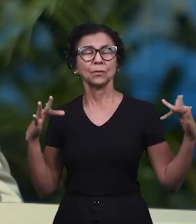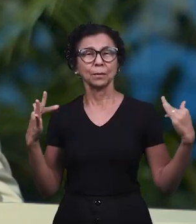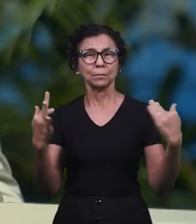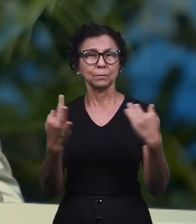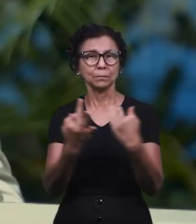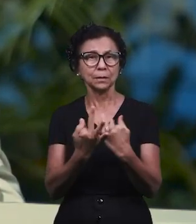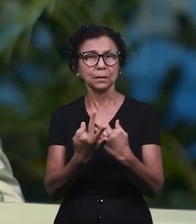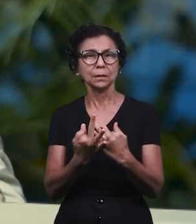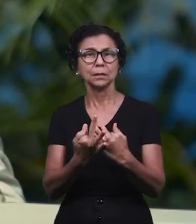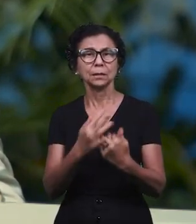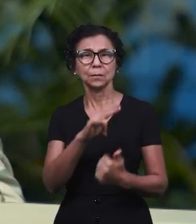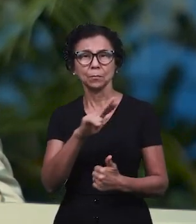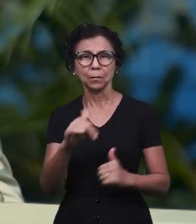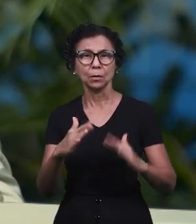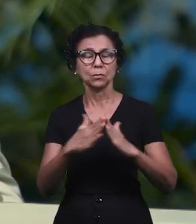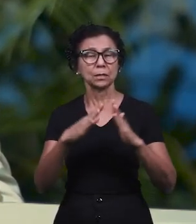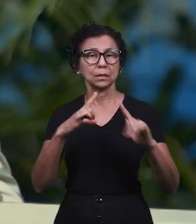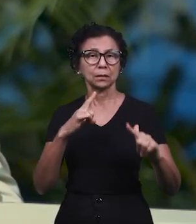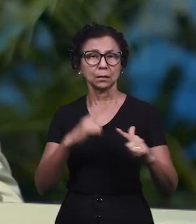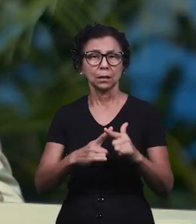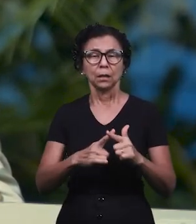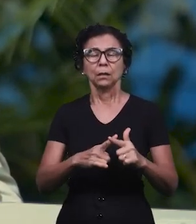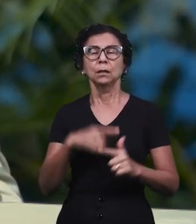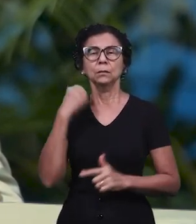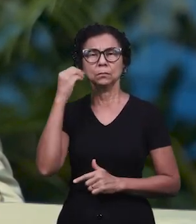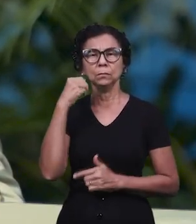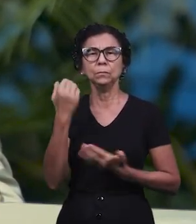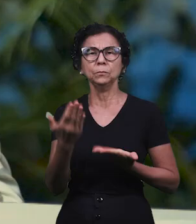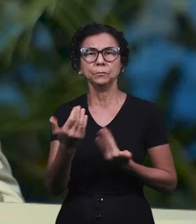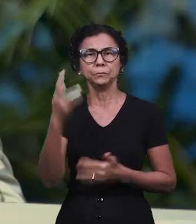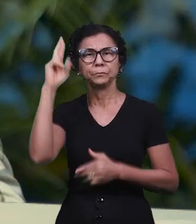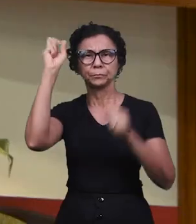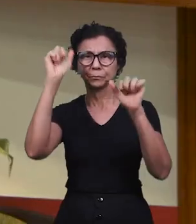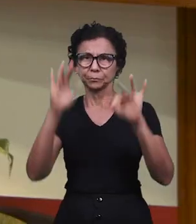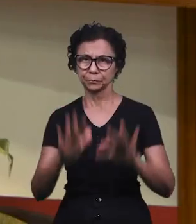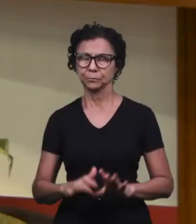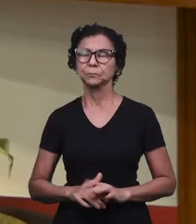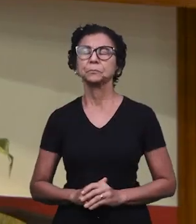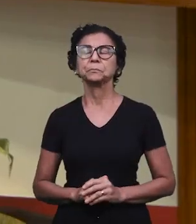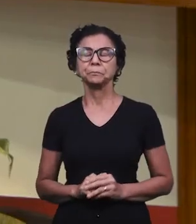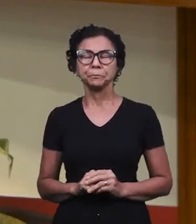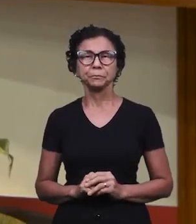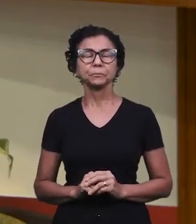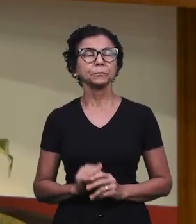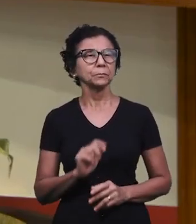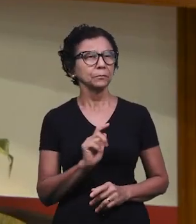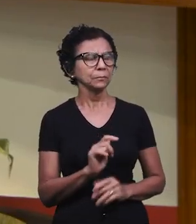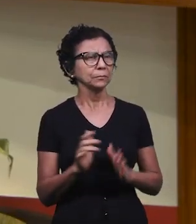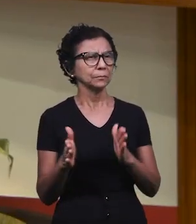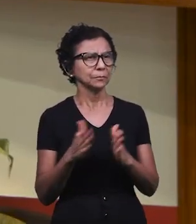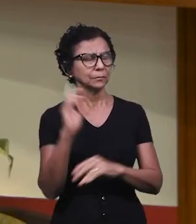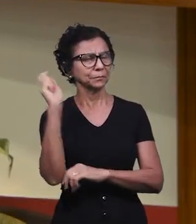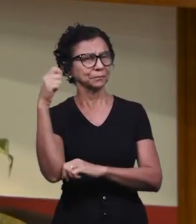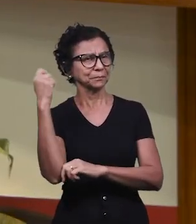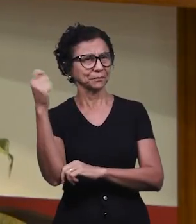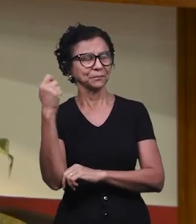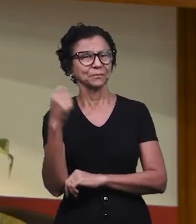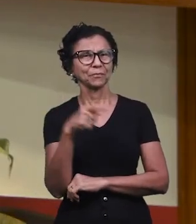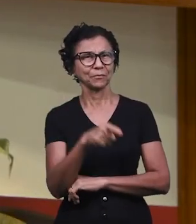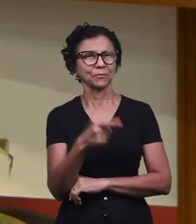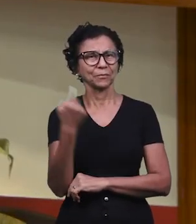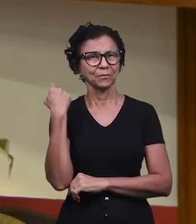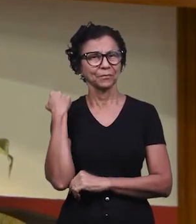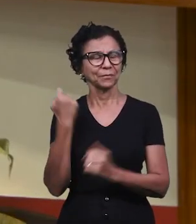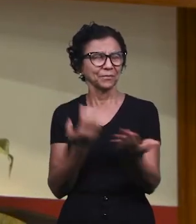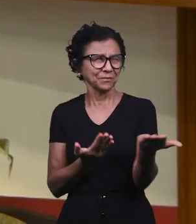como jovem, e o Senhor nos abençoou grandemente naquela ocasião. Então, nessa época que você esteve no Rio Grande do Sul, você ainda era jovem